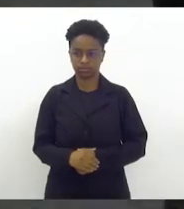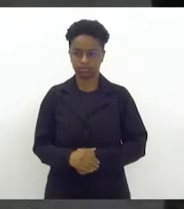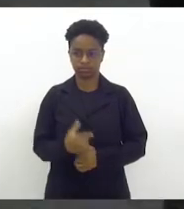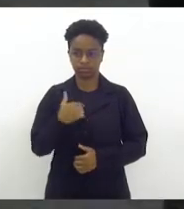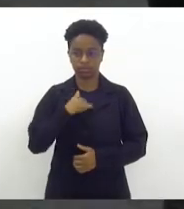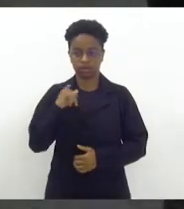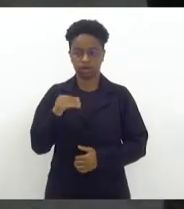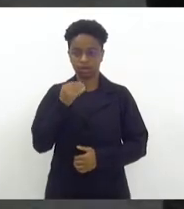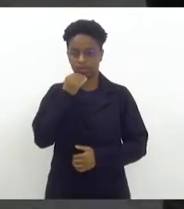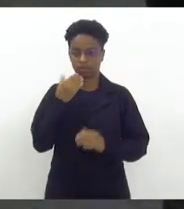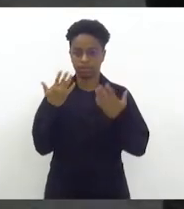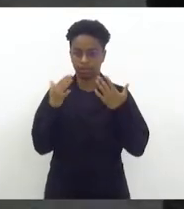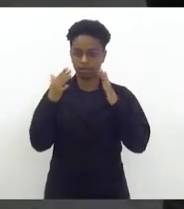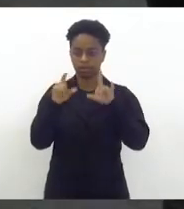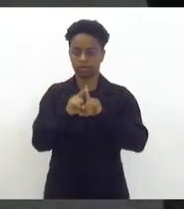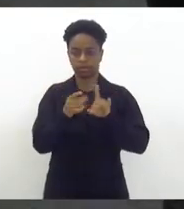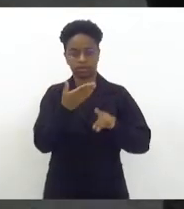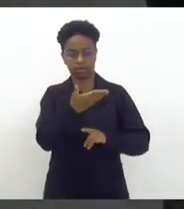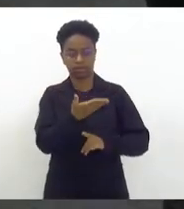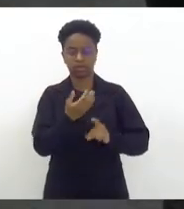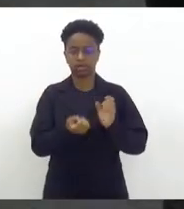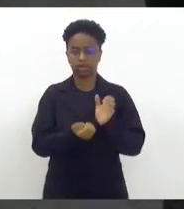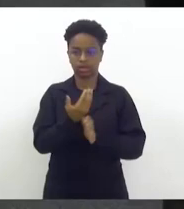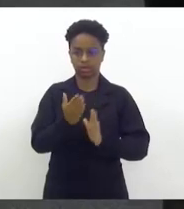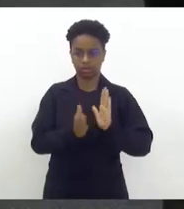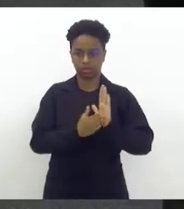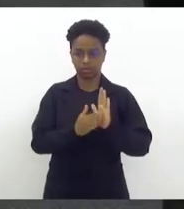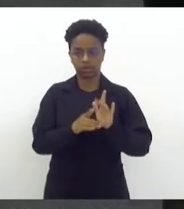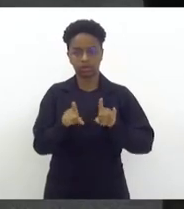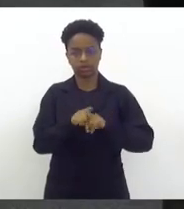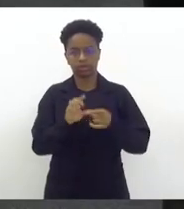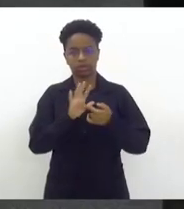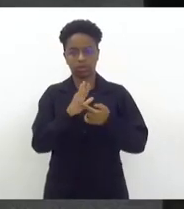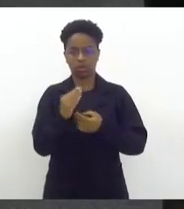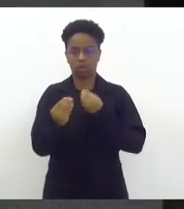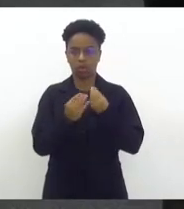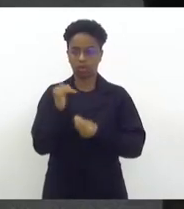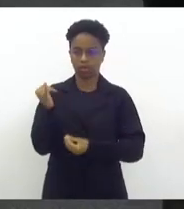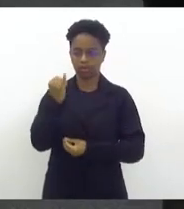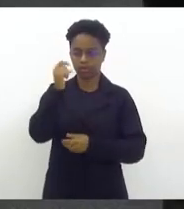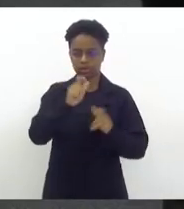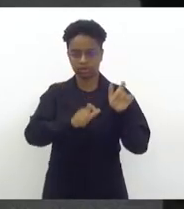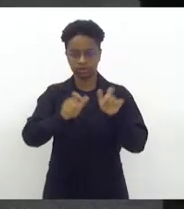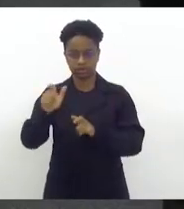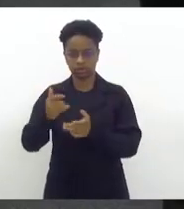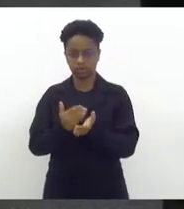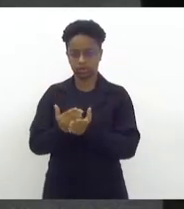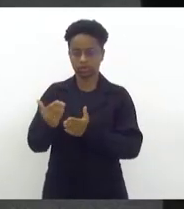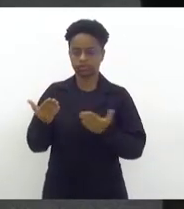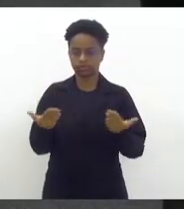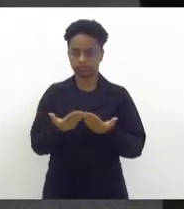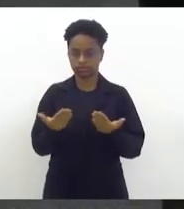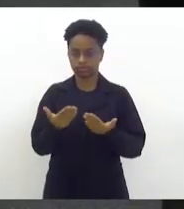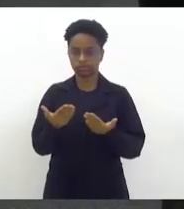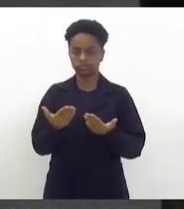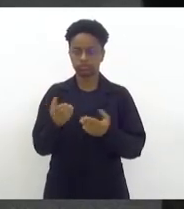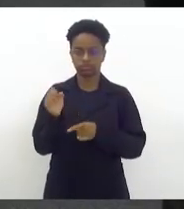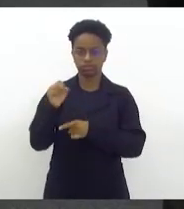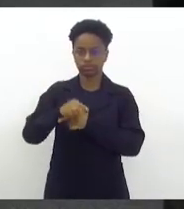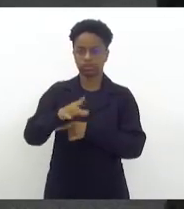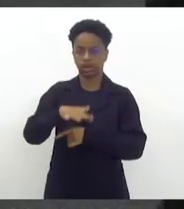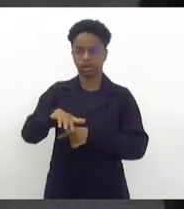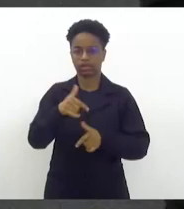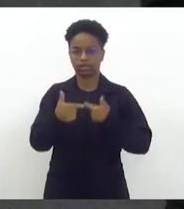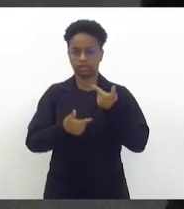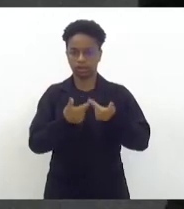Aproveitar para parabenizar o autor da proposição, dizer o quão ela é importante para aquelas e aqueles que estão iniciando a vida no